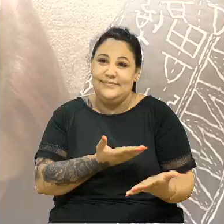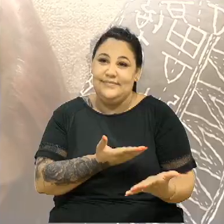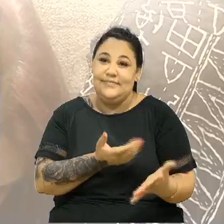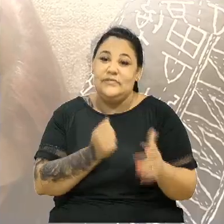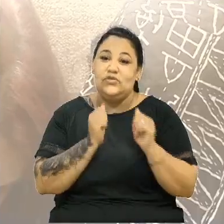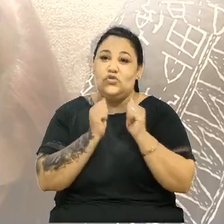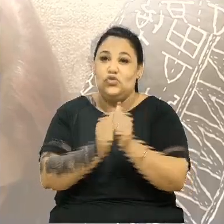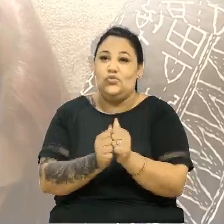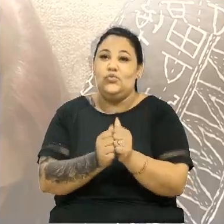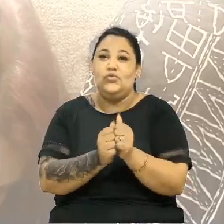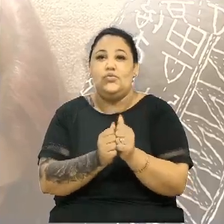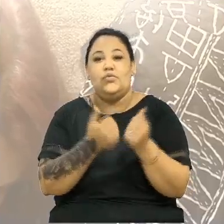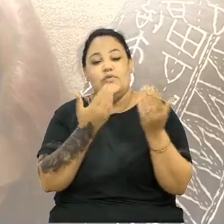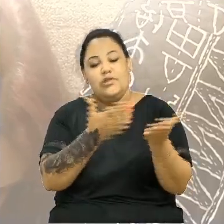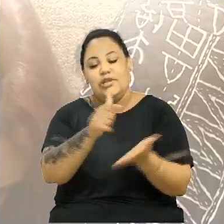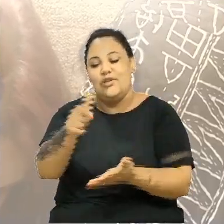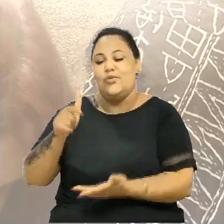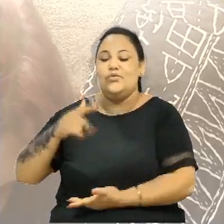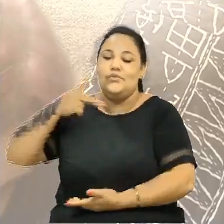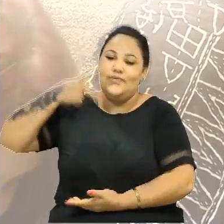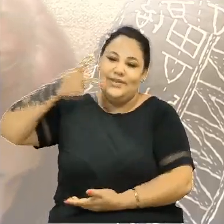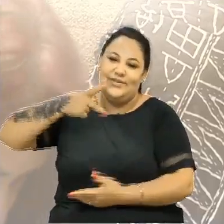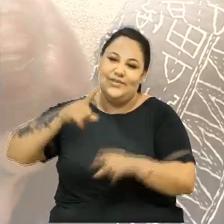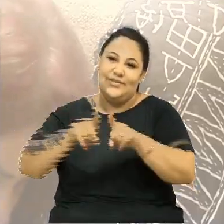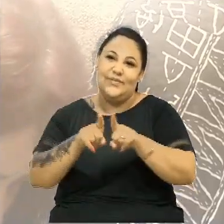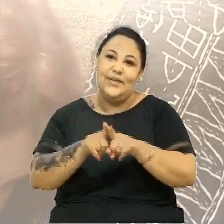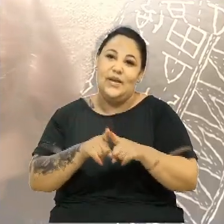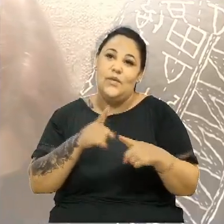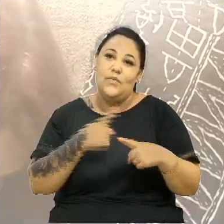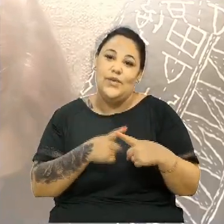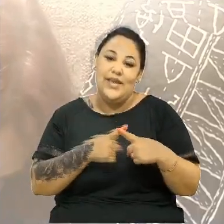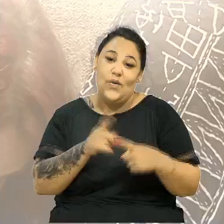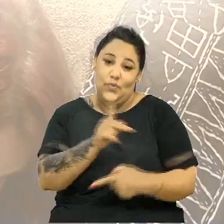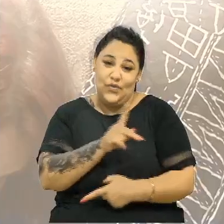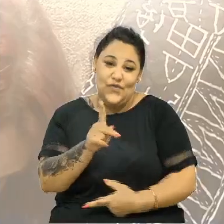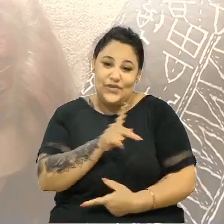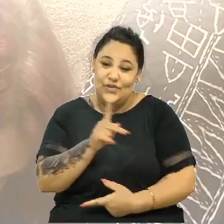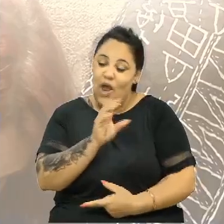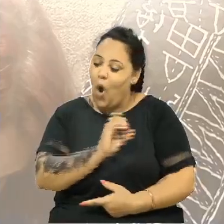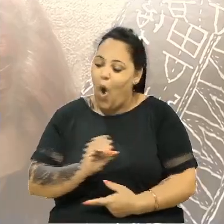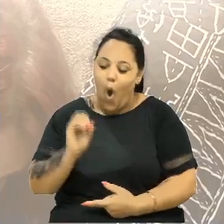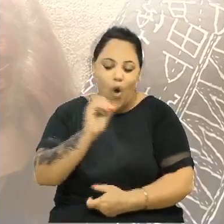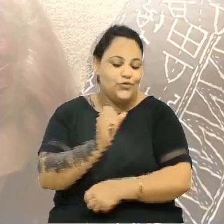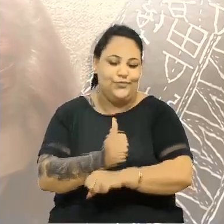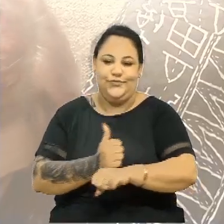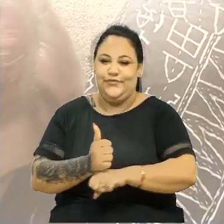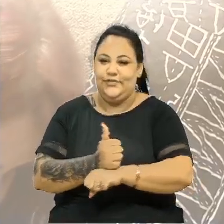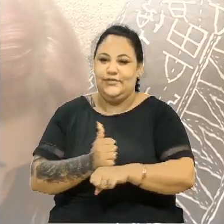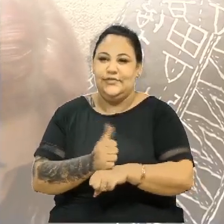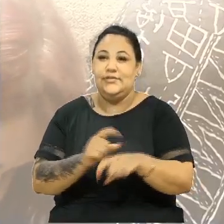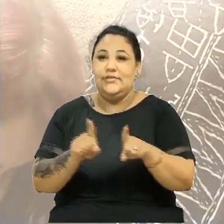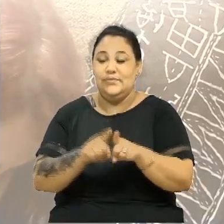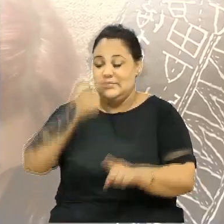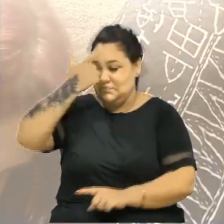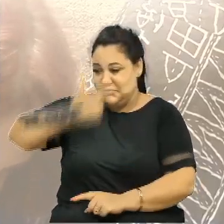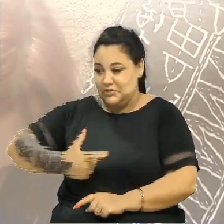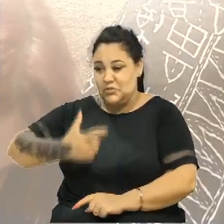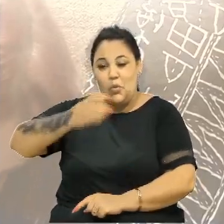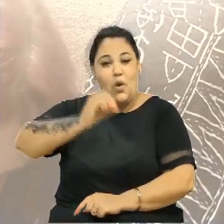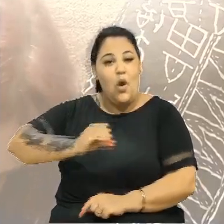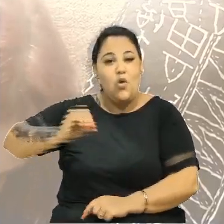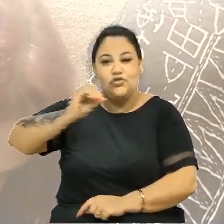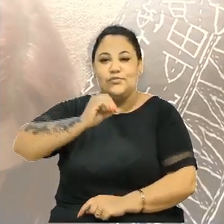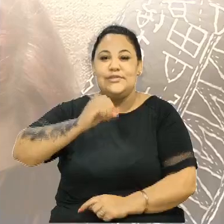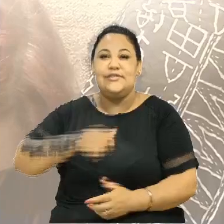junto com o senhor e os demais vereadores. Porque o Wagner, além de ser um ótimo profissional, uma ótima pessoa,